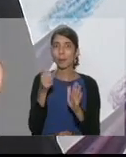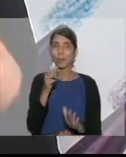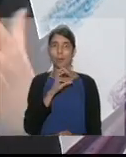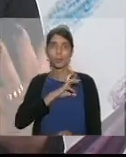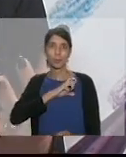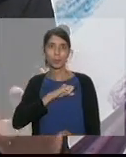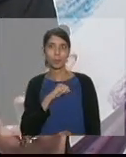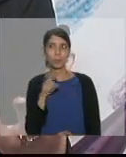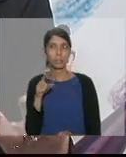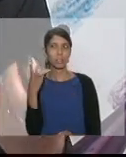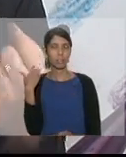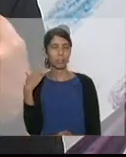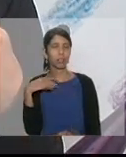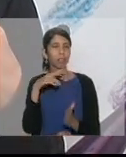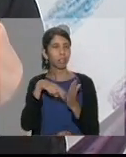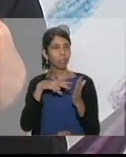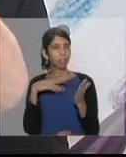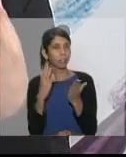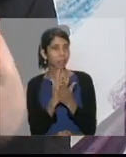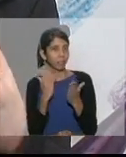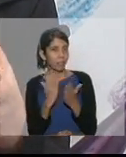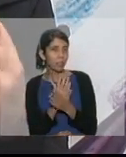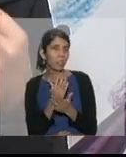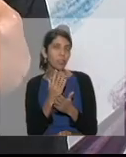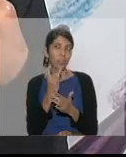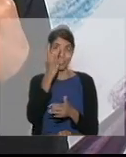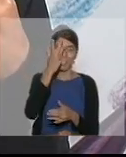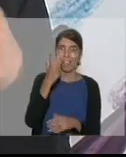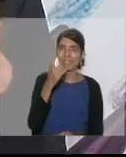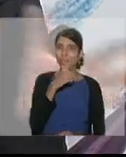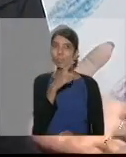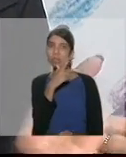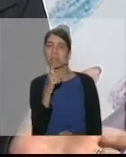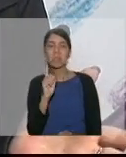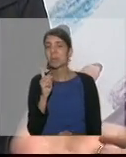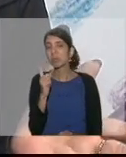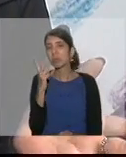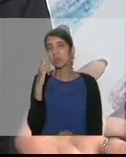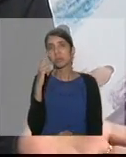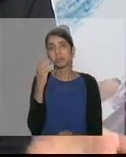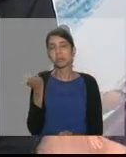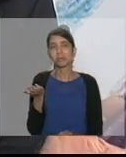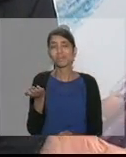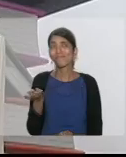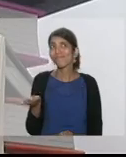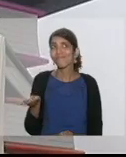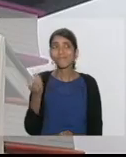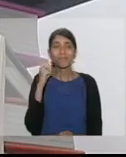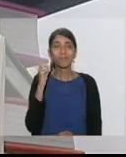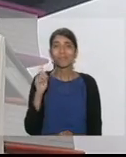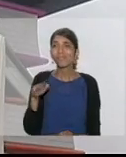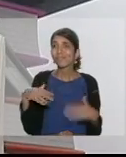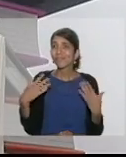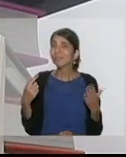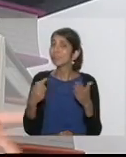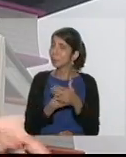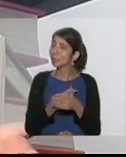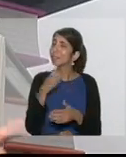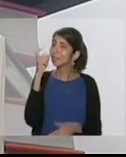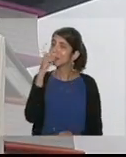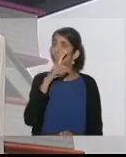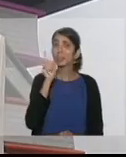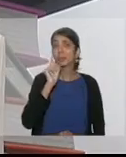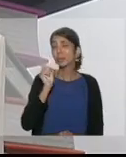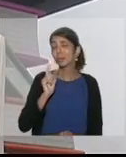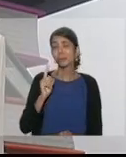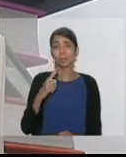tivesse lido alguma coisa, teria facilitado ou não? Não sei, você me fez uma pergunta difícil, eu não